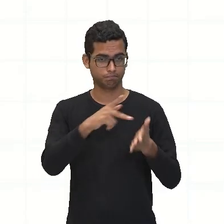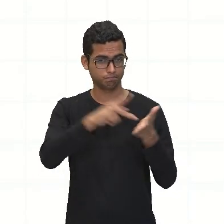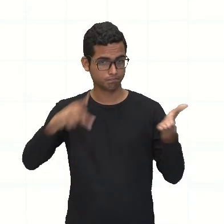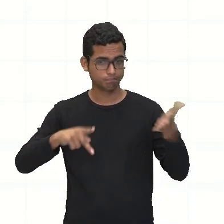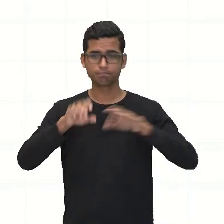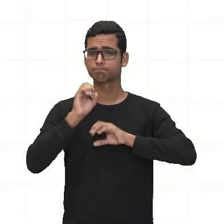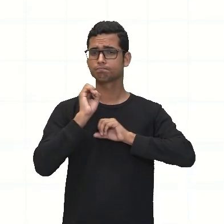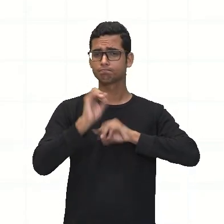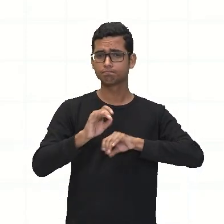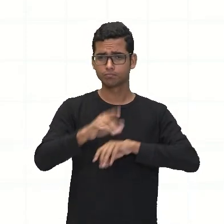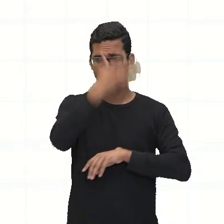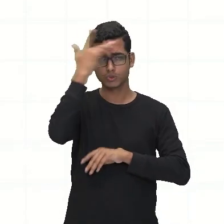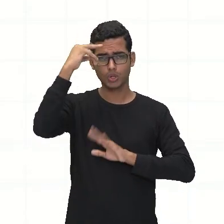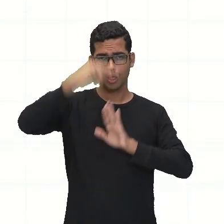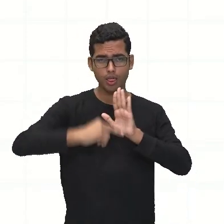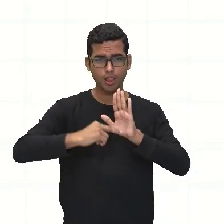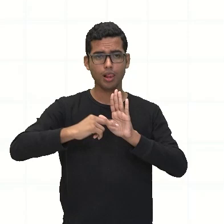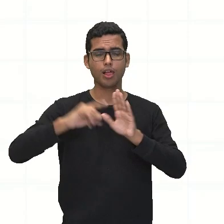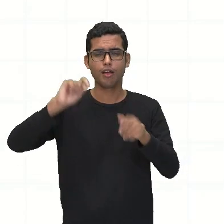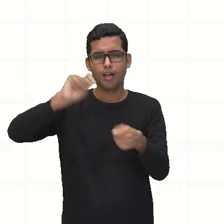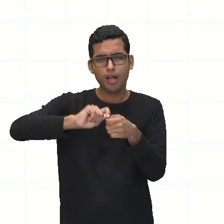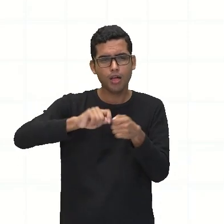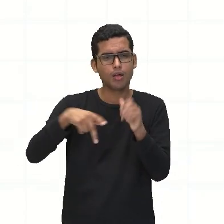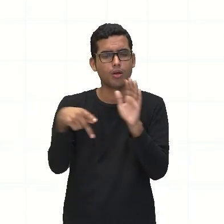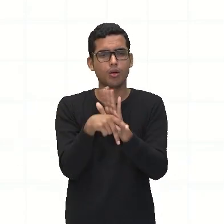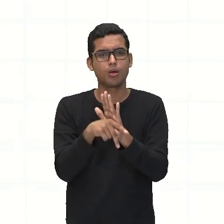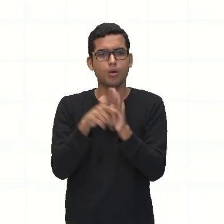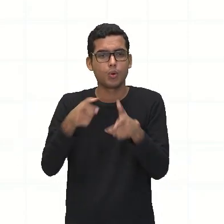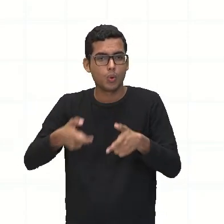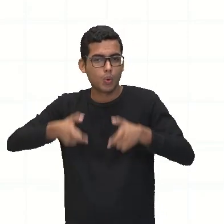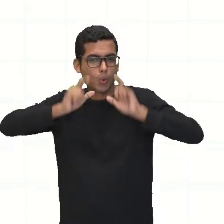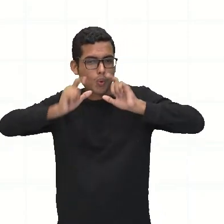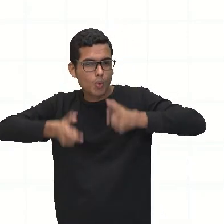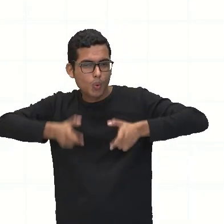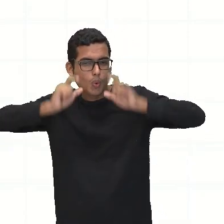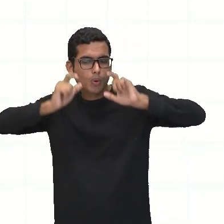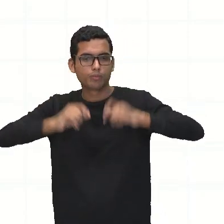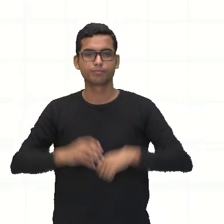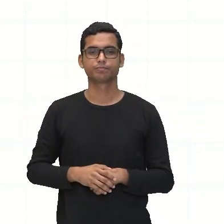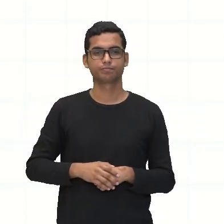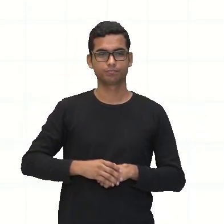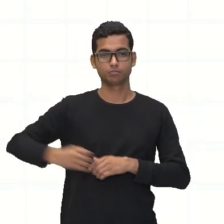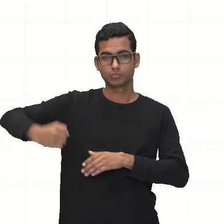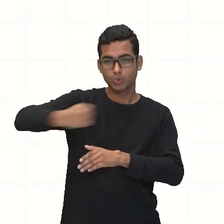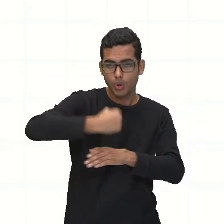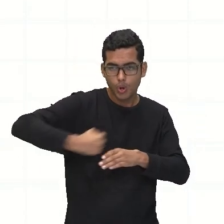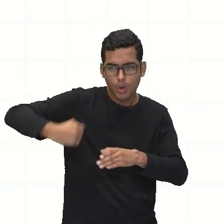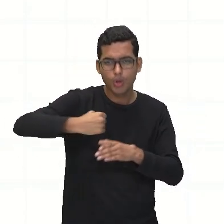fazer tacacá, conforme já comentamos, é uma receita, certo? O tacacá é uma refeição